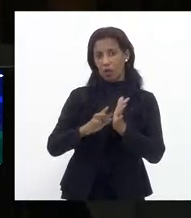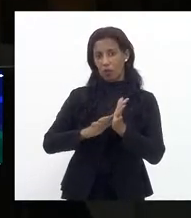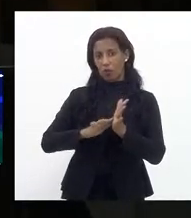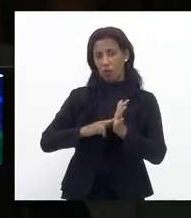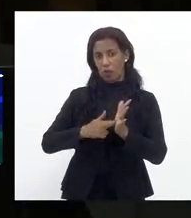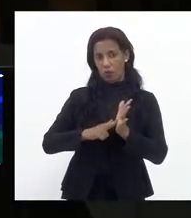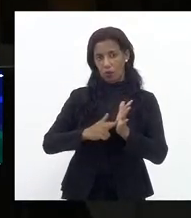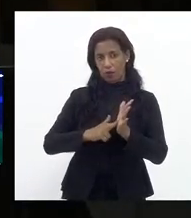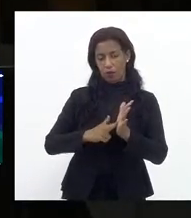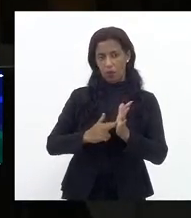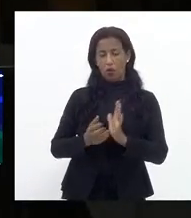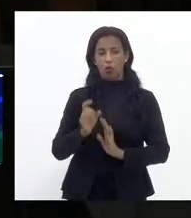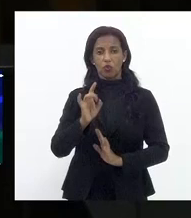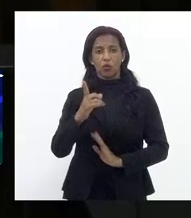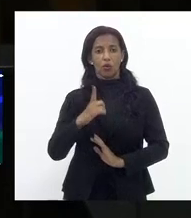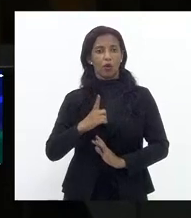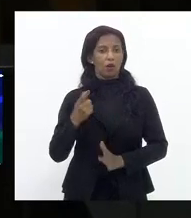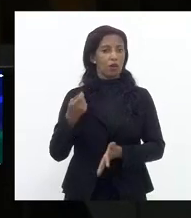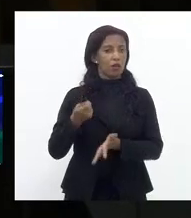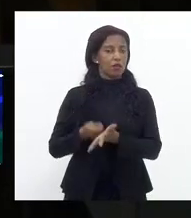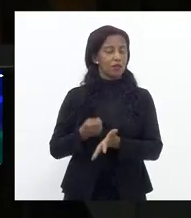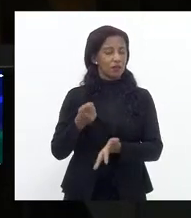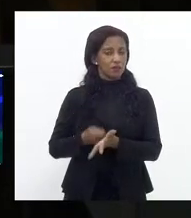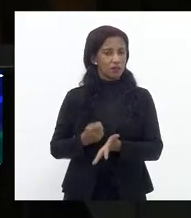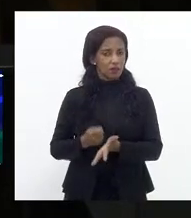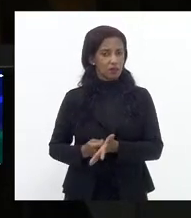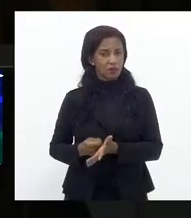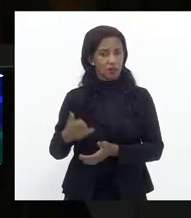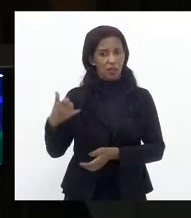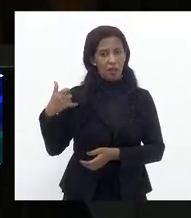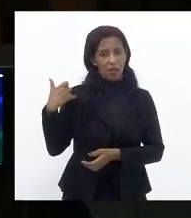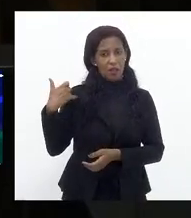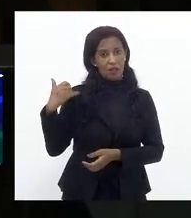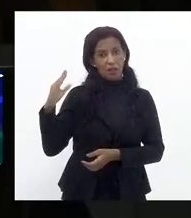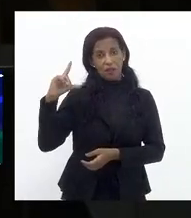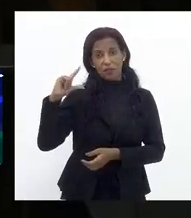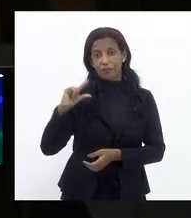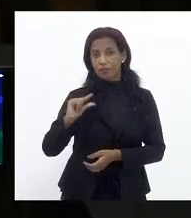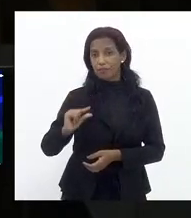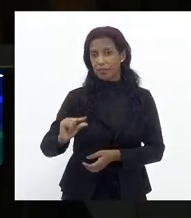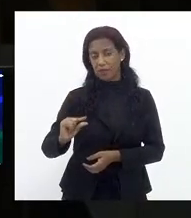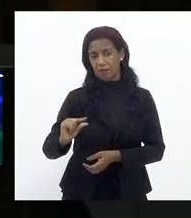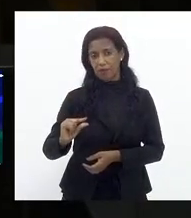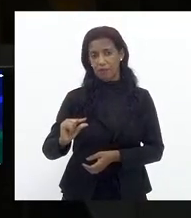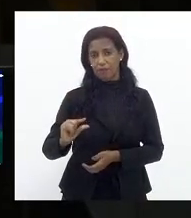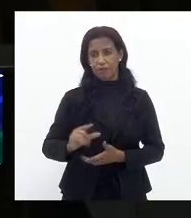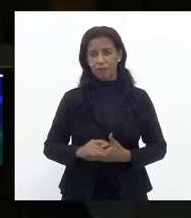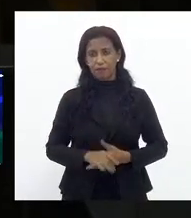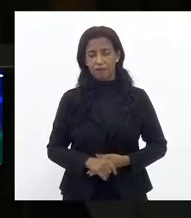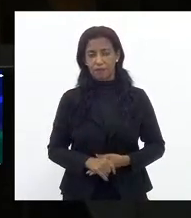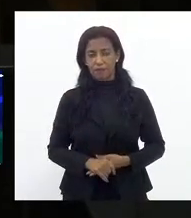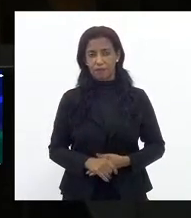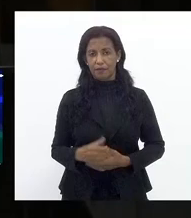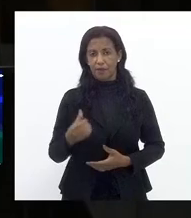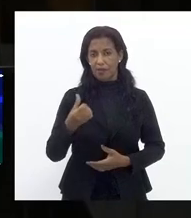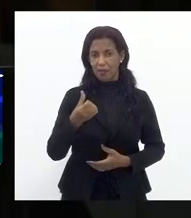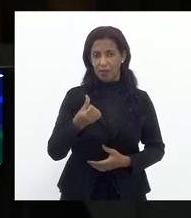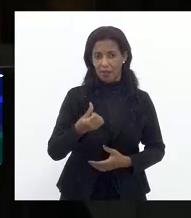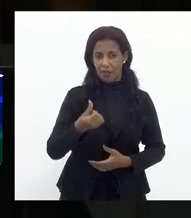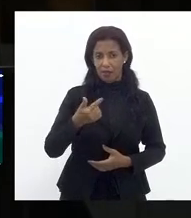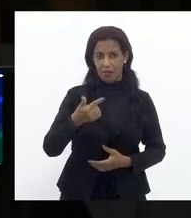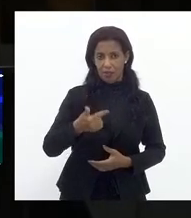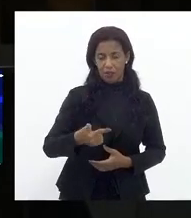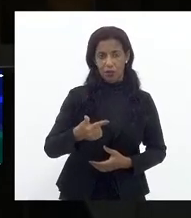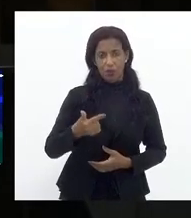regulamentador, só exige a idade mínima, senhor presidente, 62